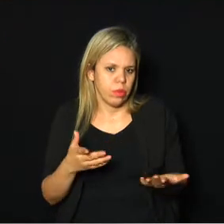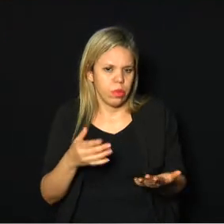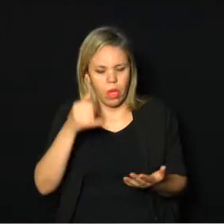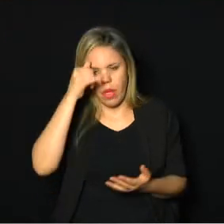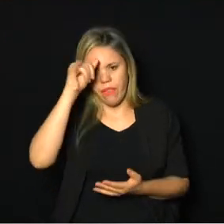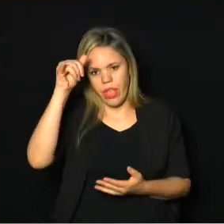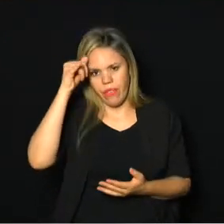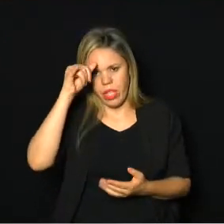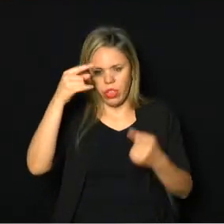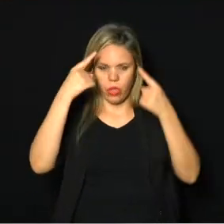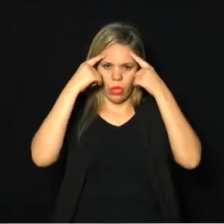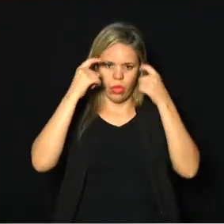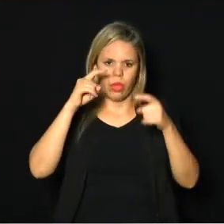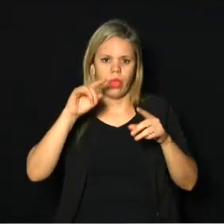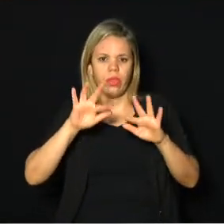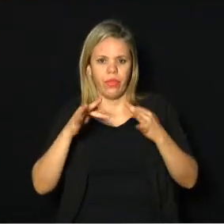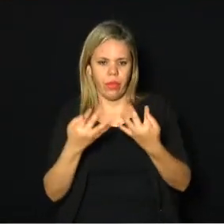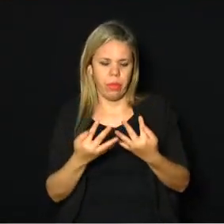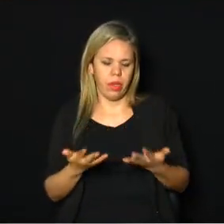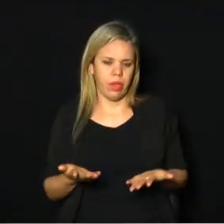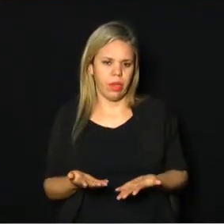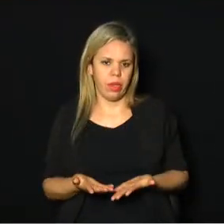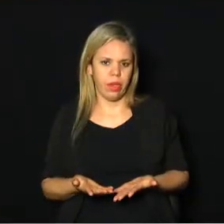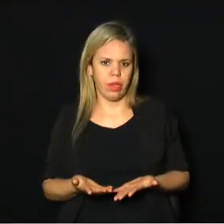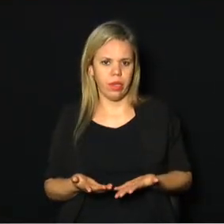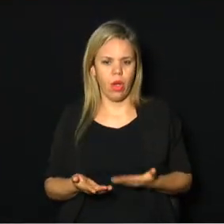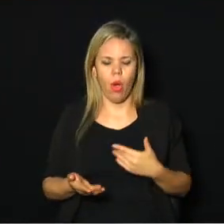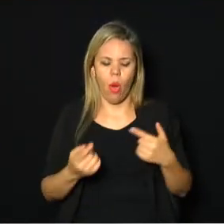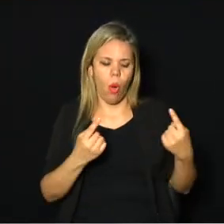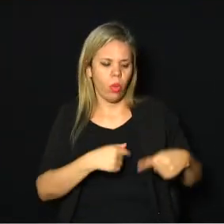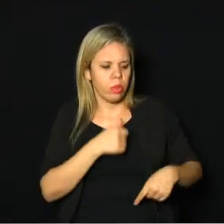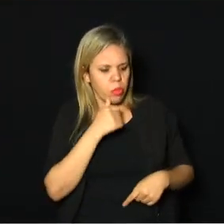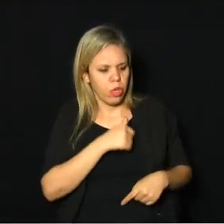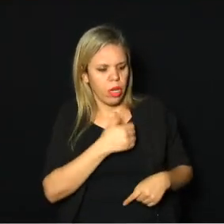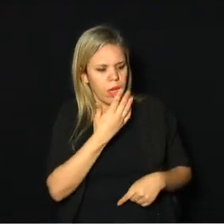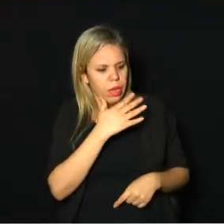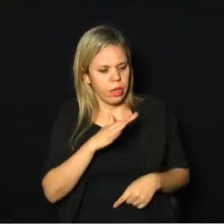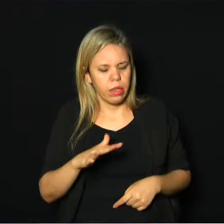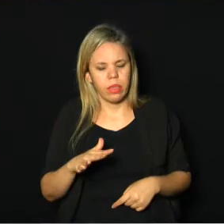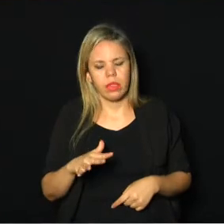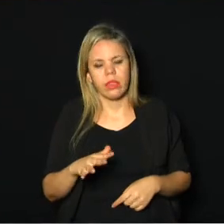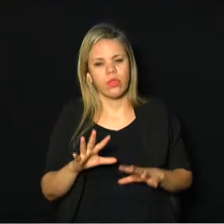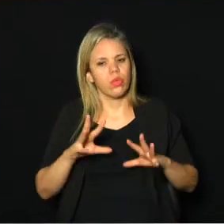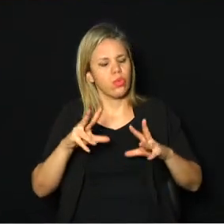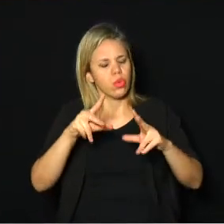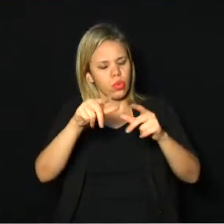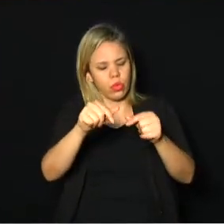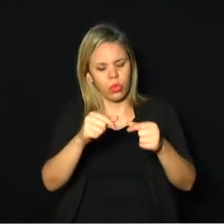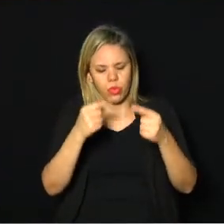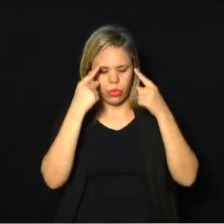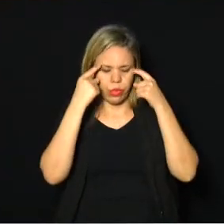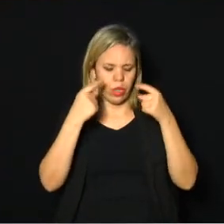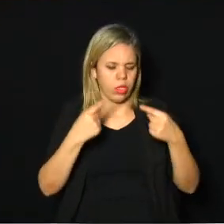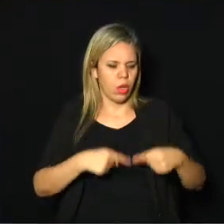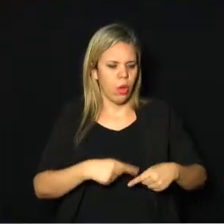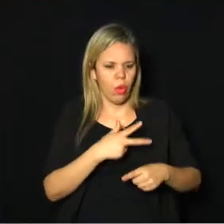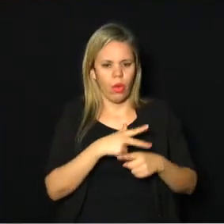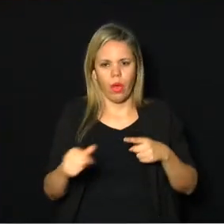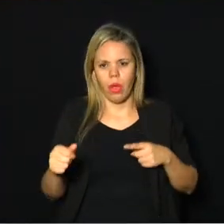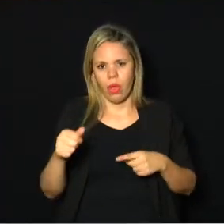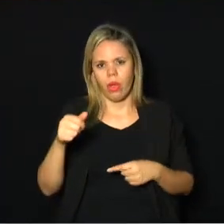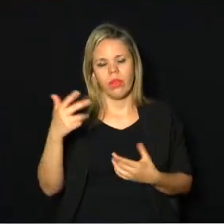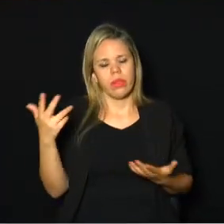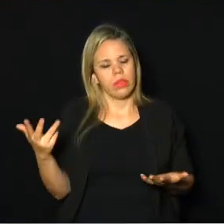à violência doméstica e familiar, seja contra mulheres, crianças, enfim, toda essa a violência de